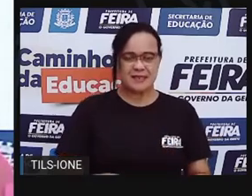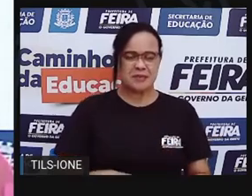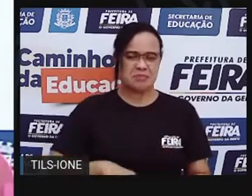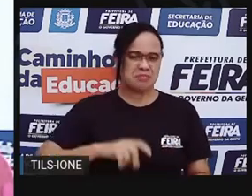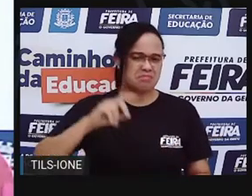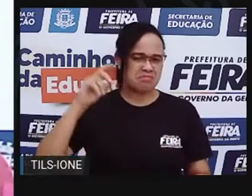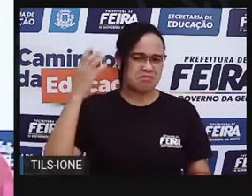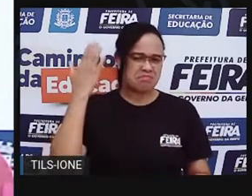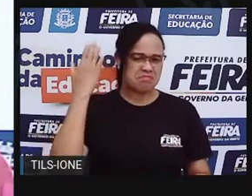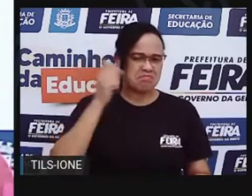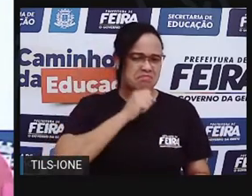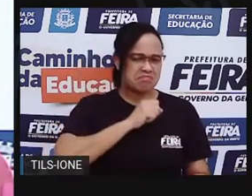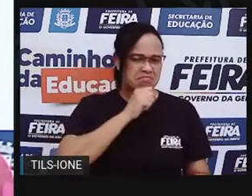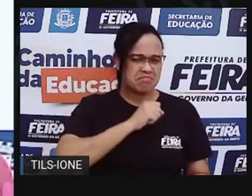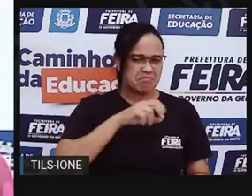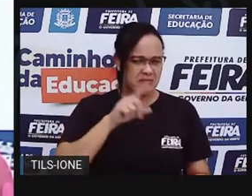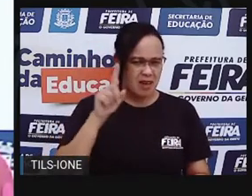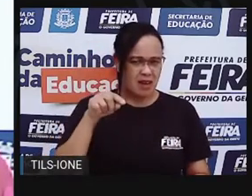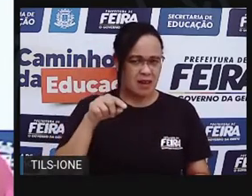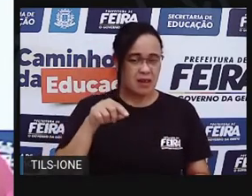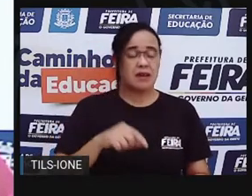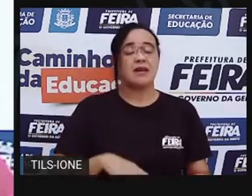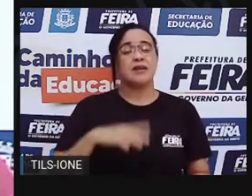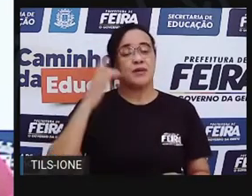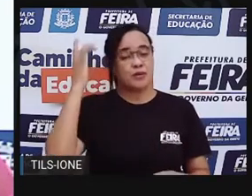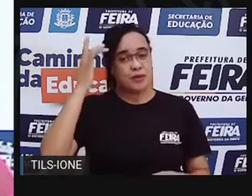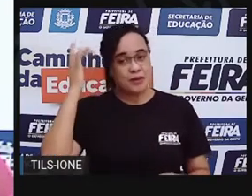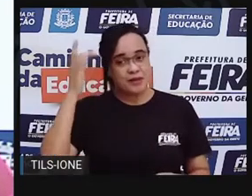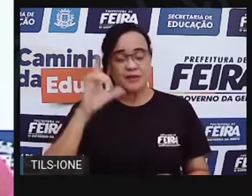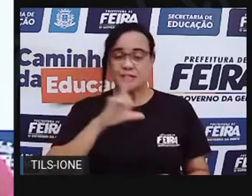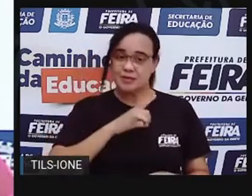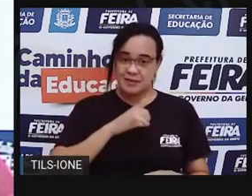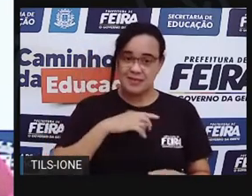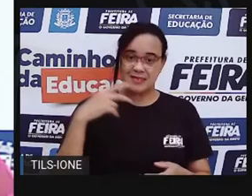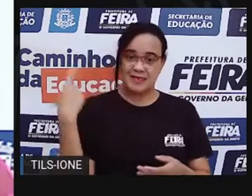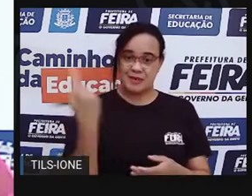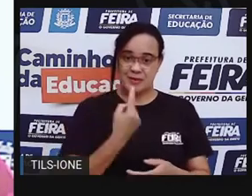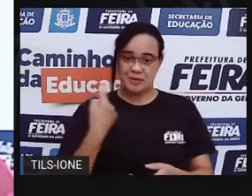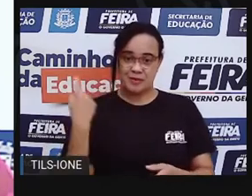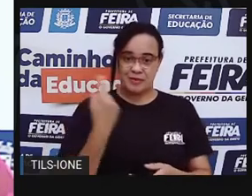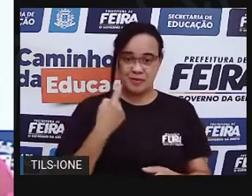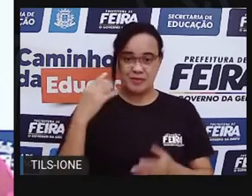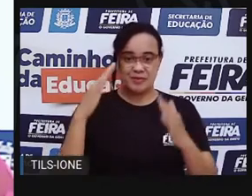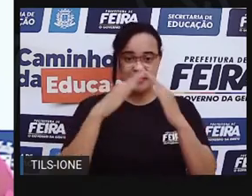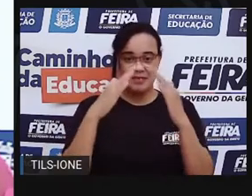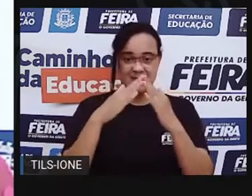antigo? Eu acho. Você tem peão aí na sua casa? Tem?